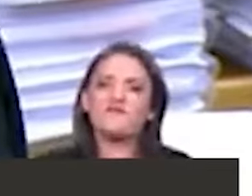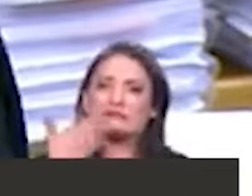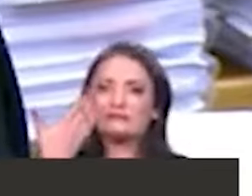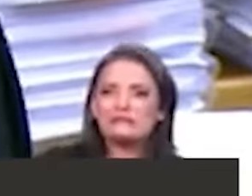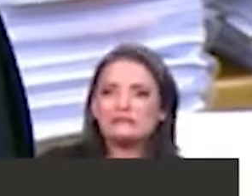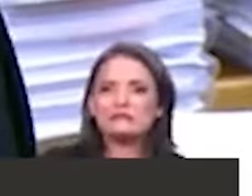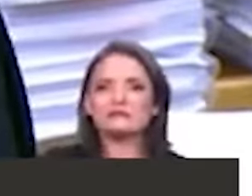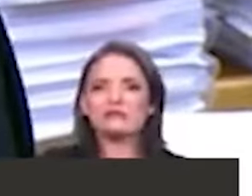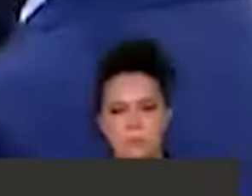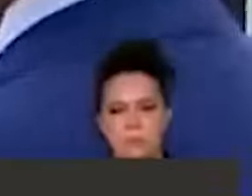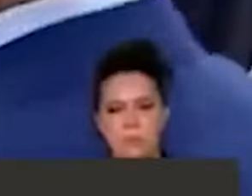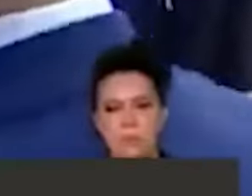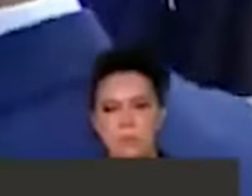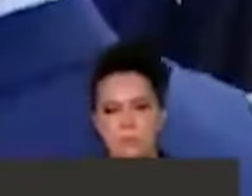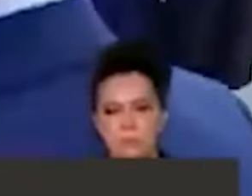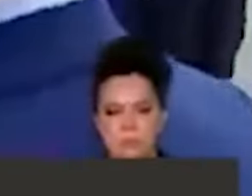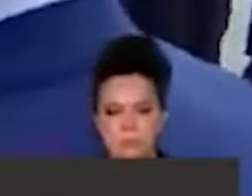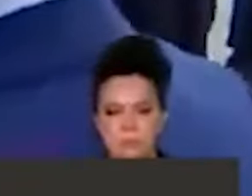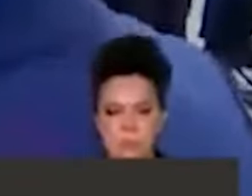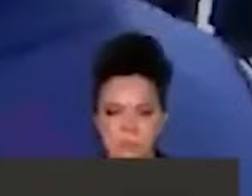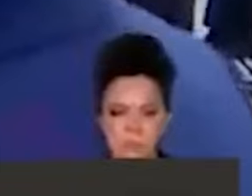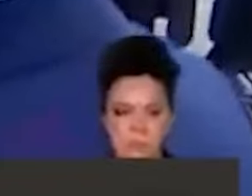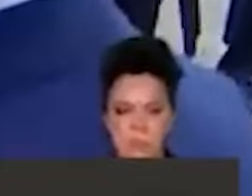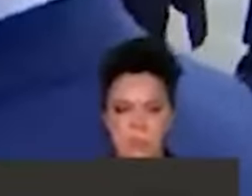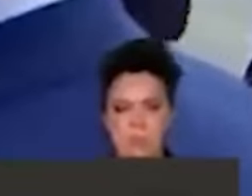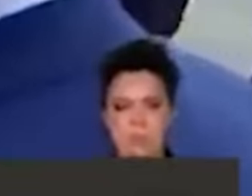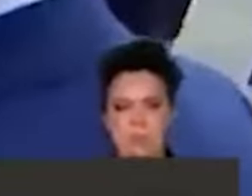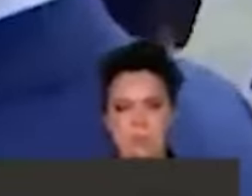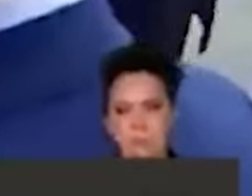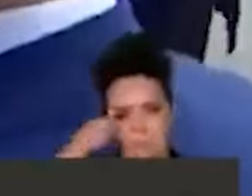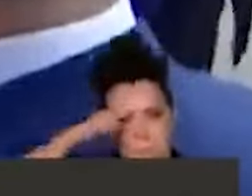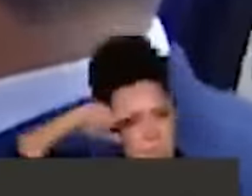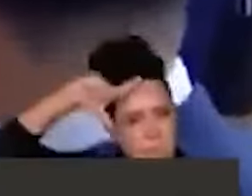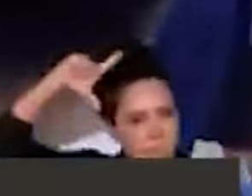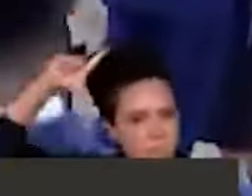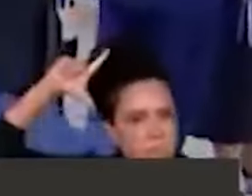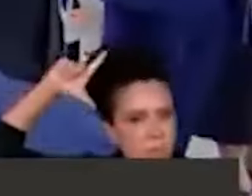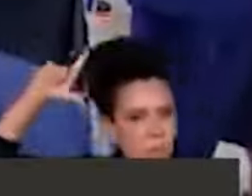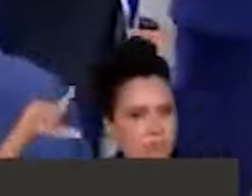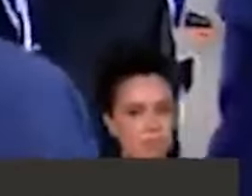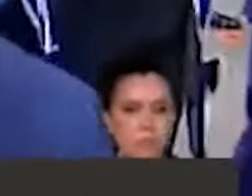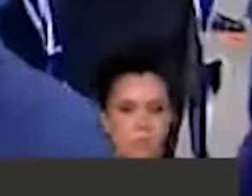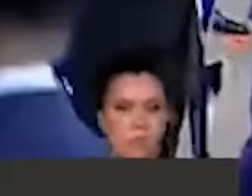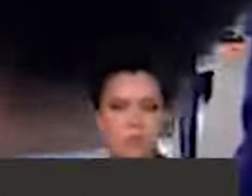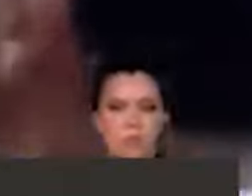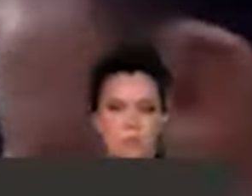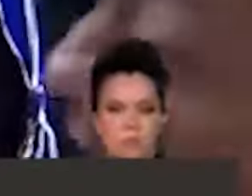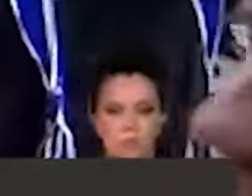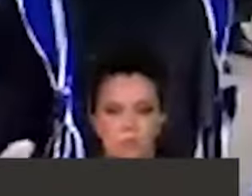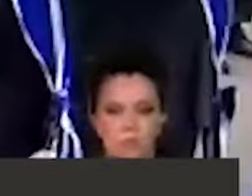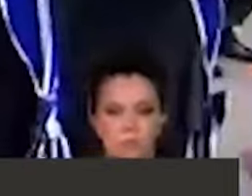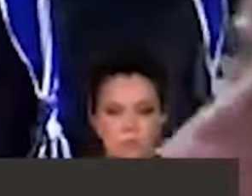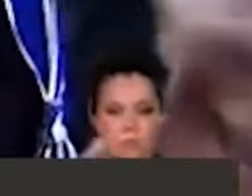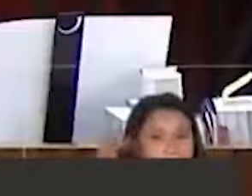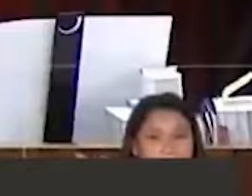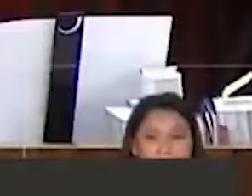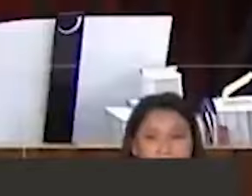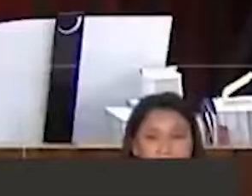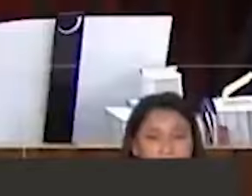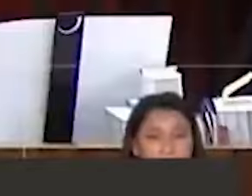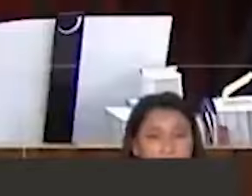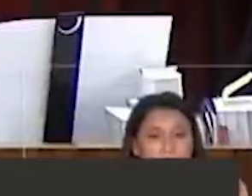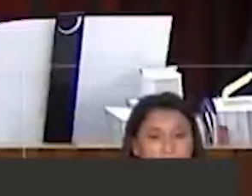semanas a decisão do ministro atende a um pedido do PSOL autor de uma ação que questionou o tema no Supremo